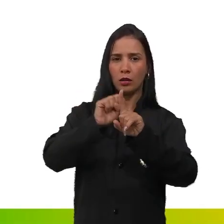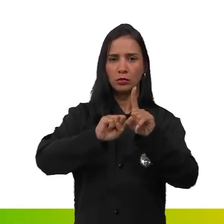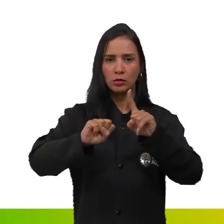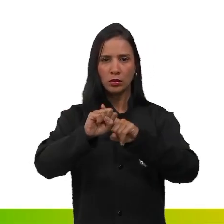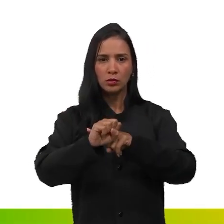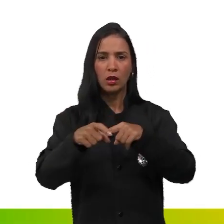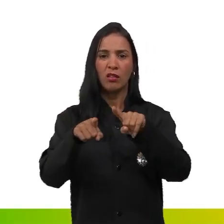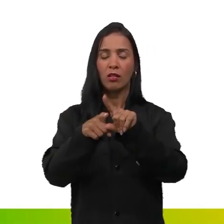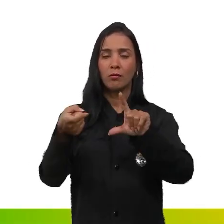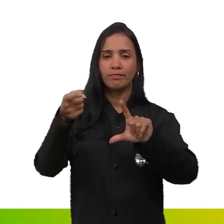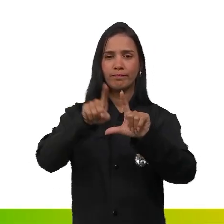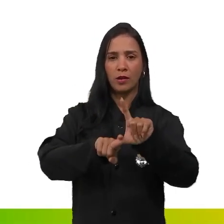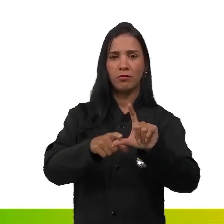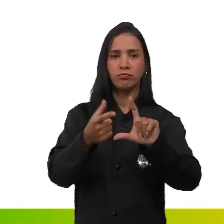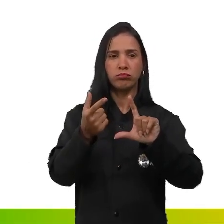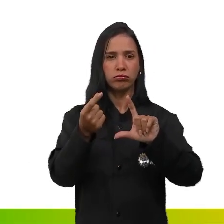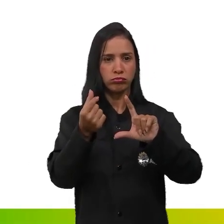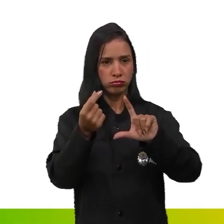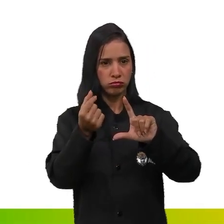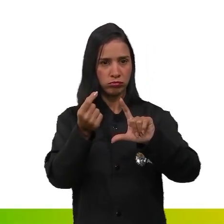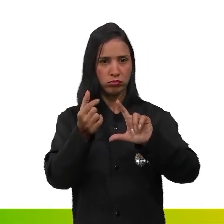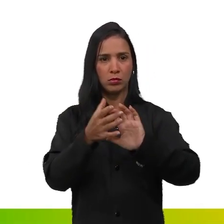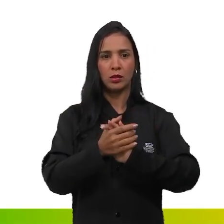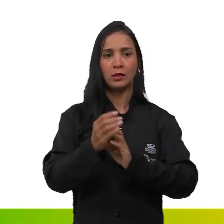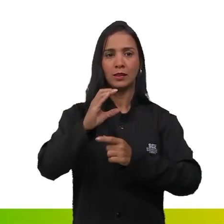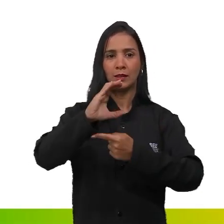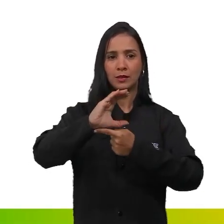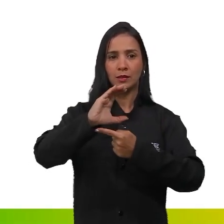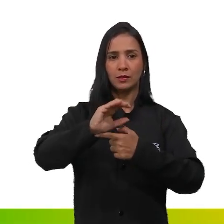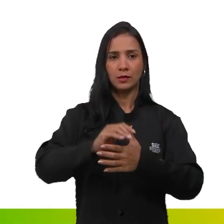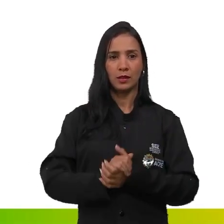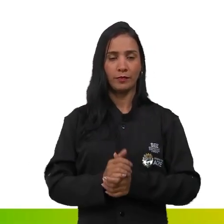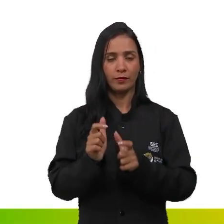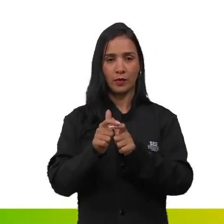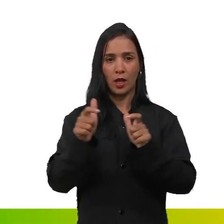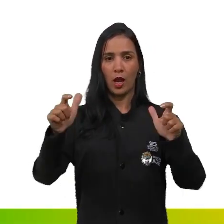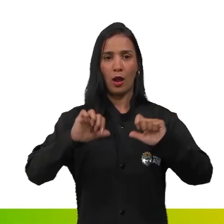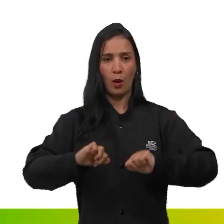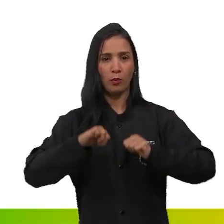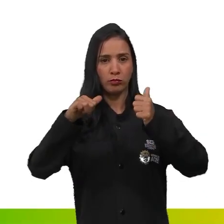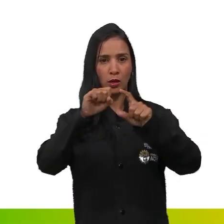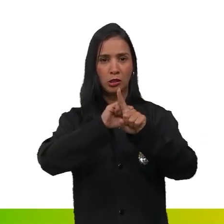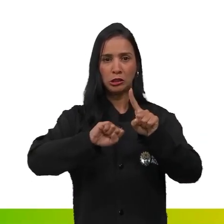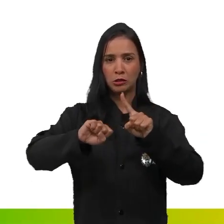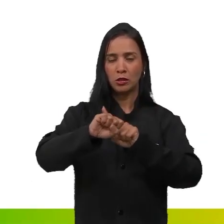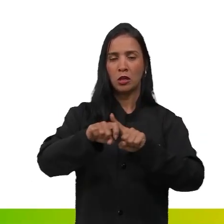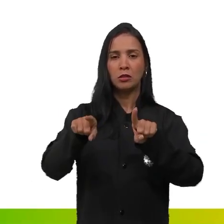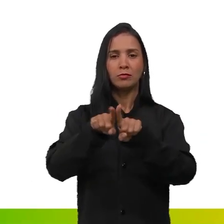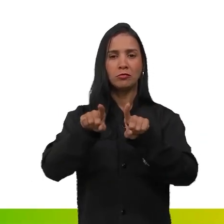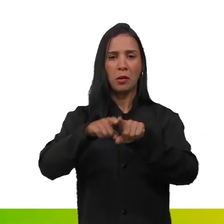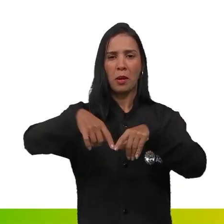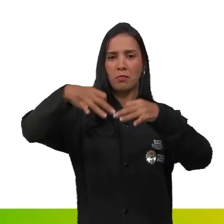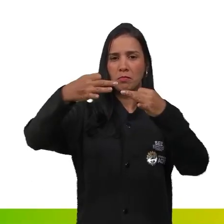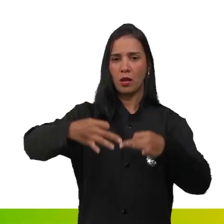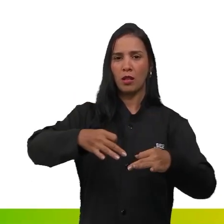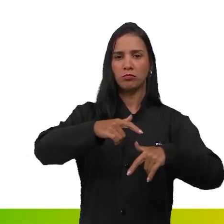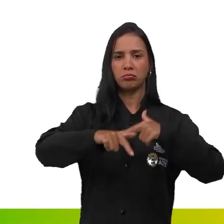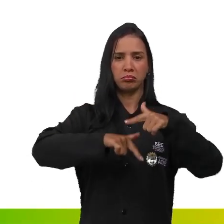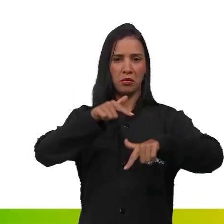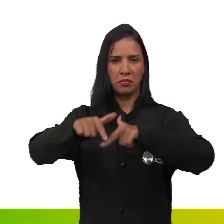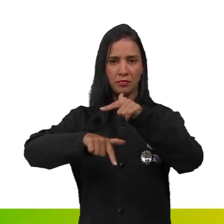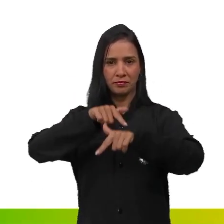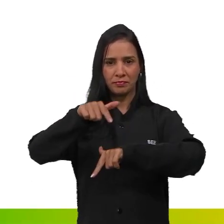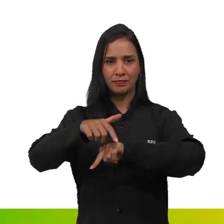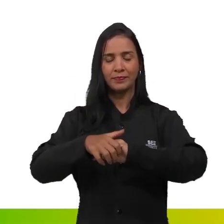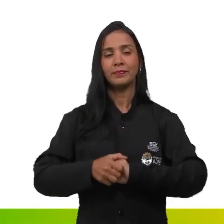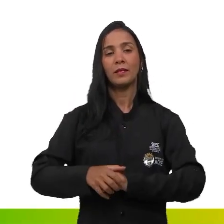econômica. Alternativa C: expansão do bem-estar social e pleno emprego urbano. Alternativa